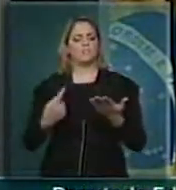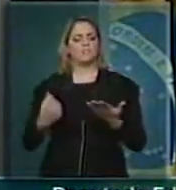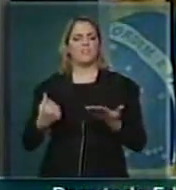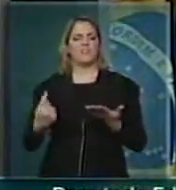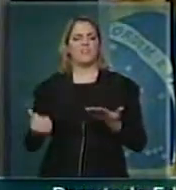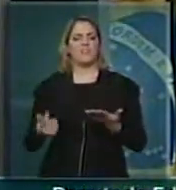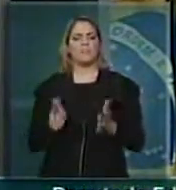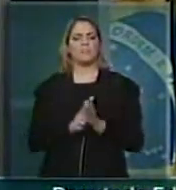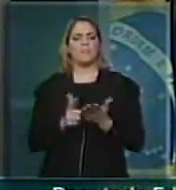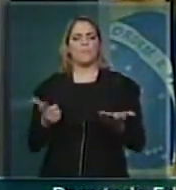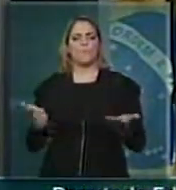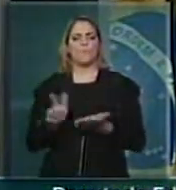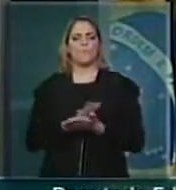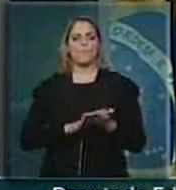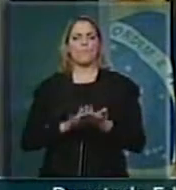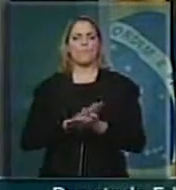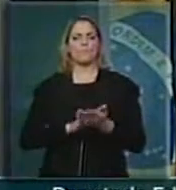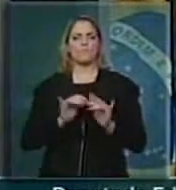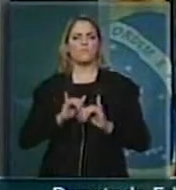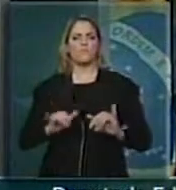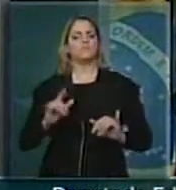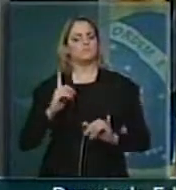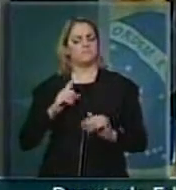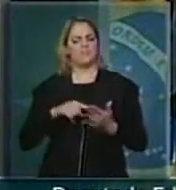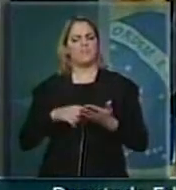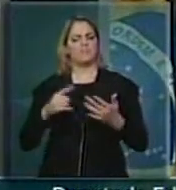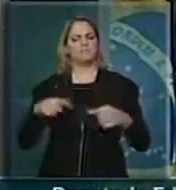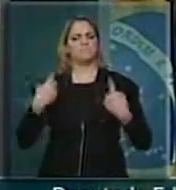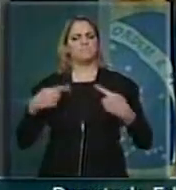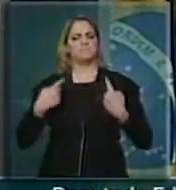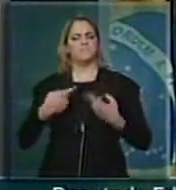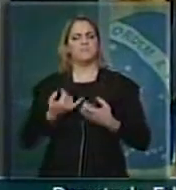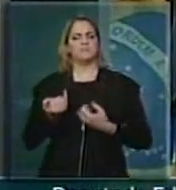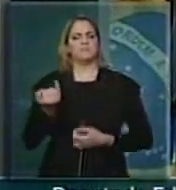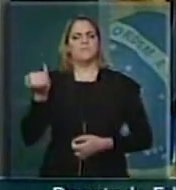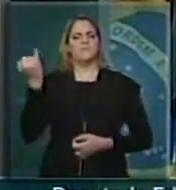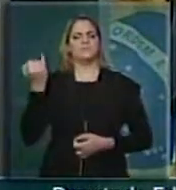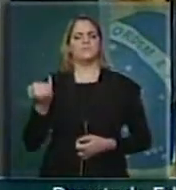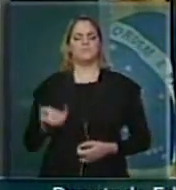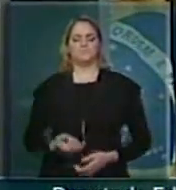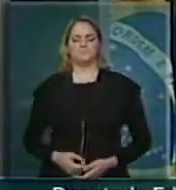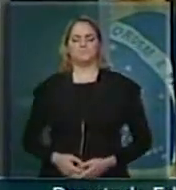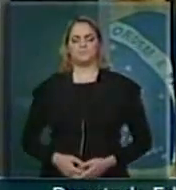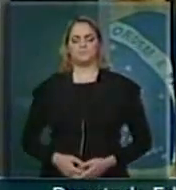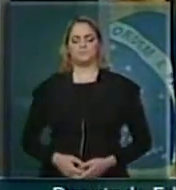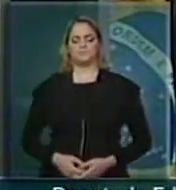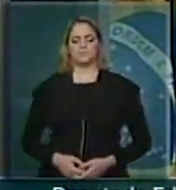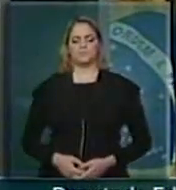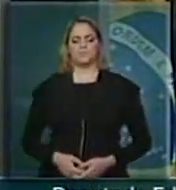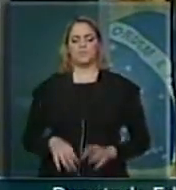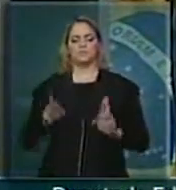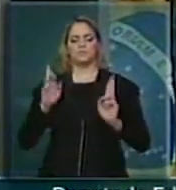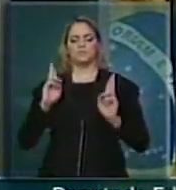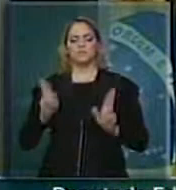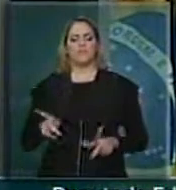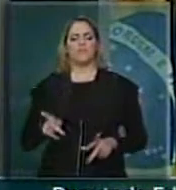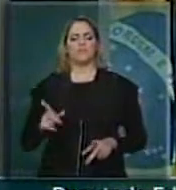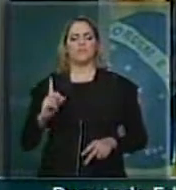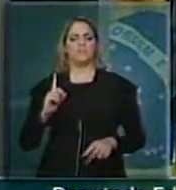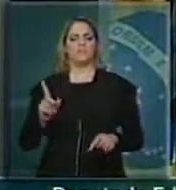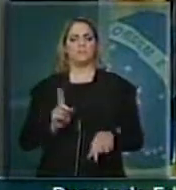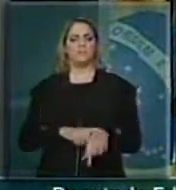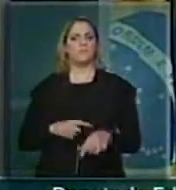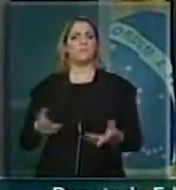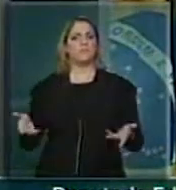também fazer essa caracterização do jornal O Dia, né? A questão de se diferenciar no